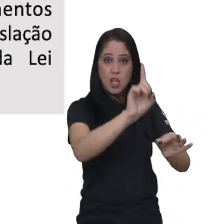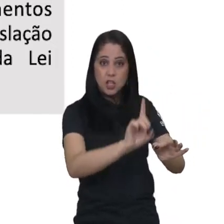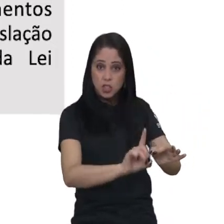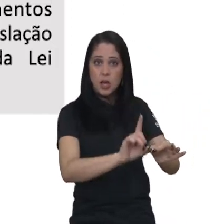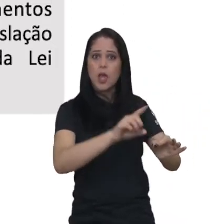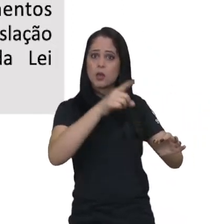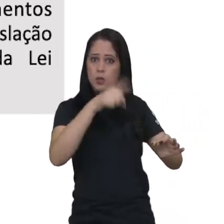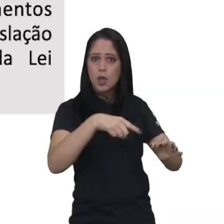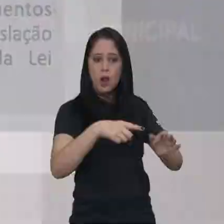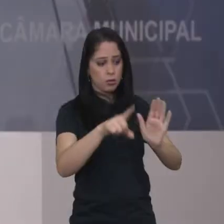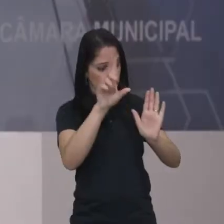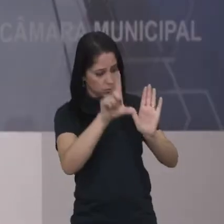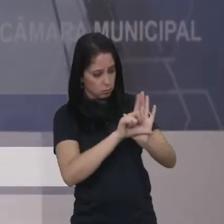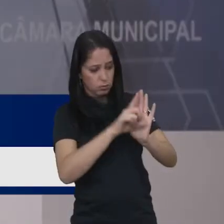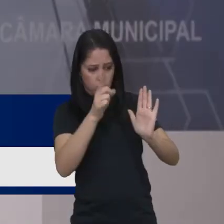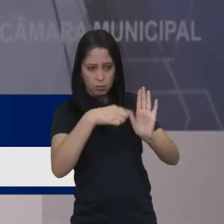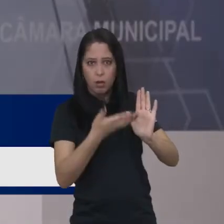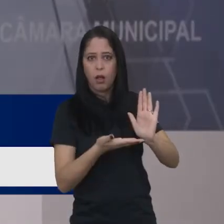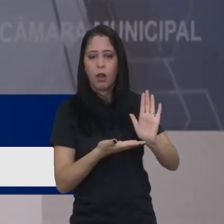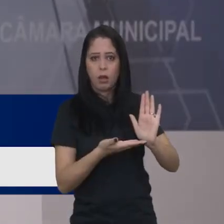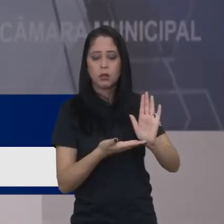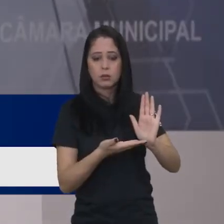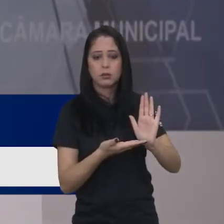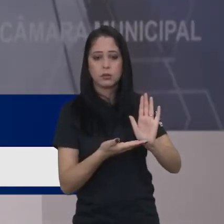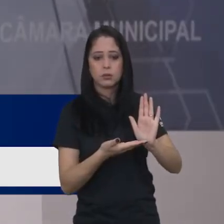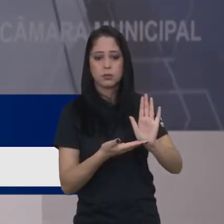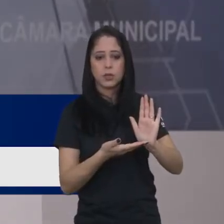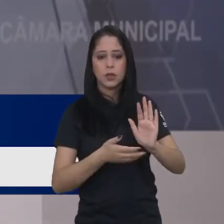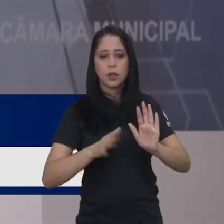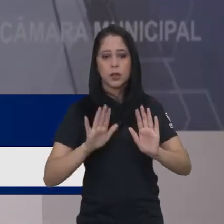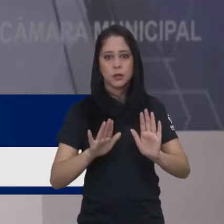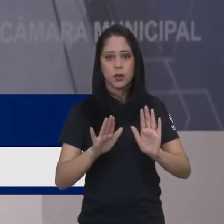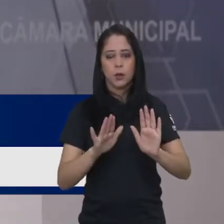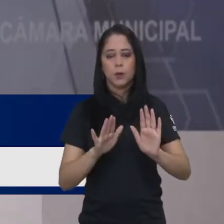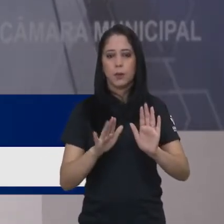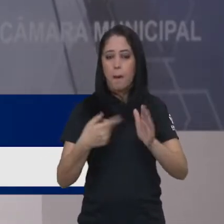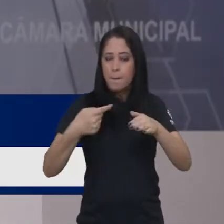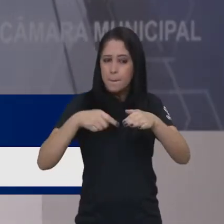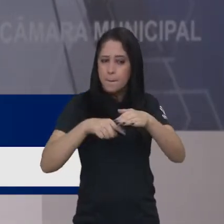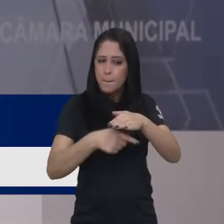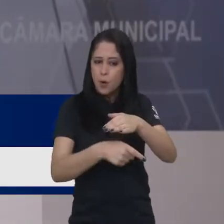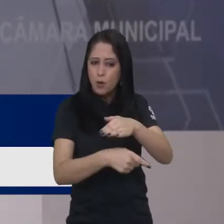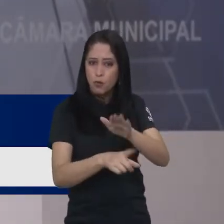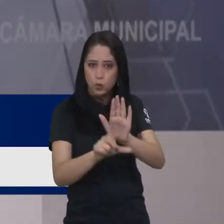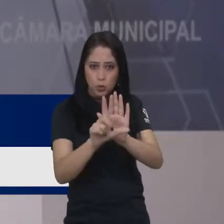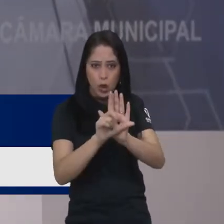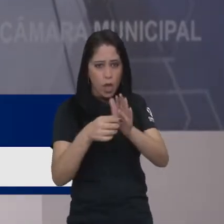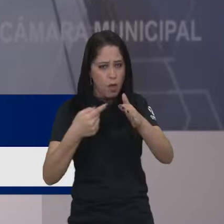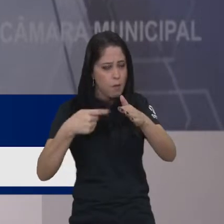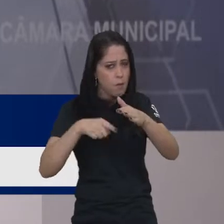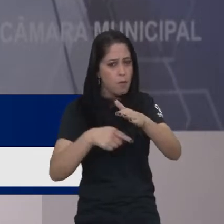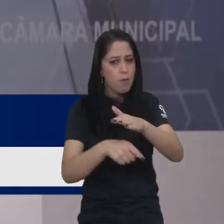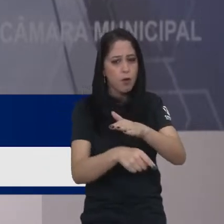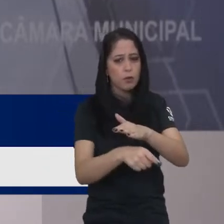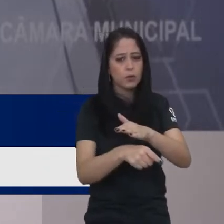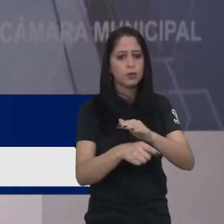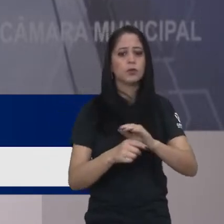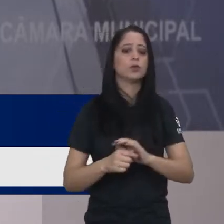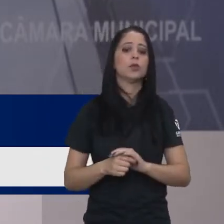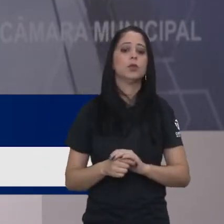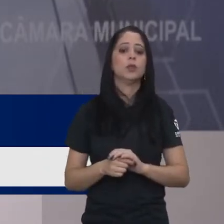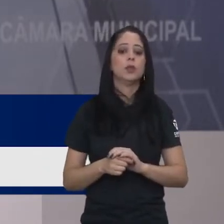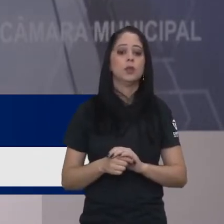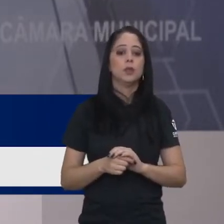extraído da onde? Da lei. E a gente, assim, para descer mais baixo, no diploma normativo de